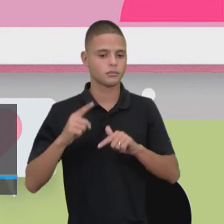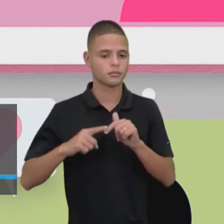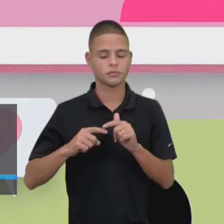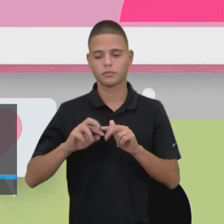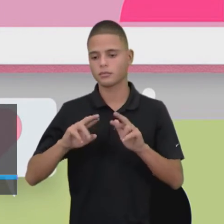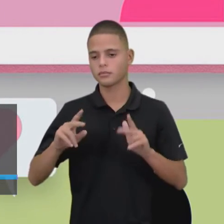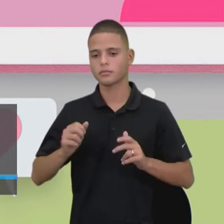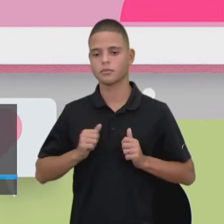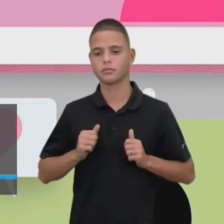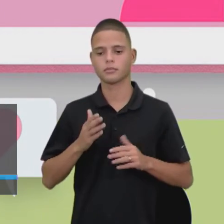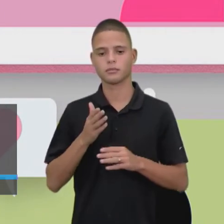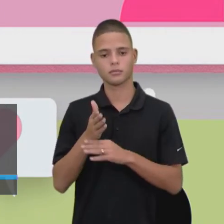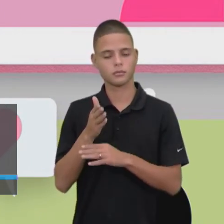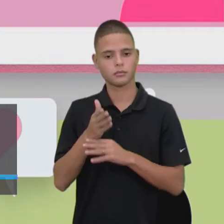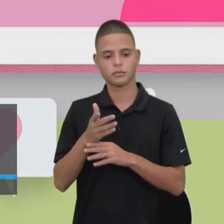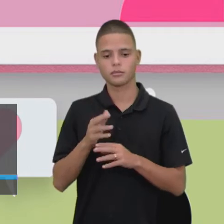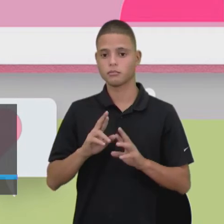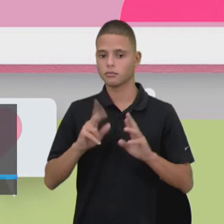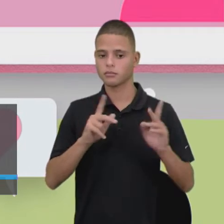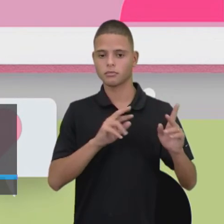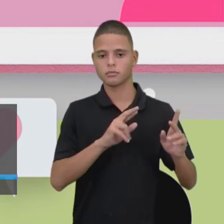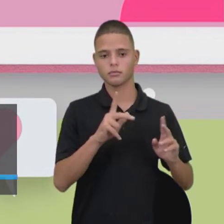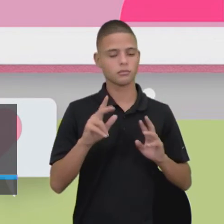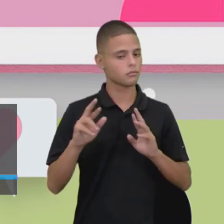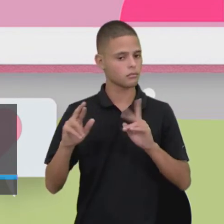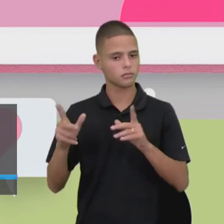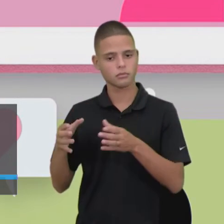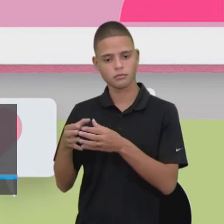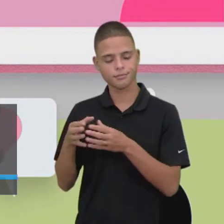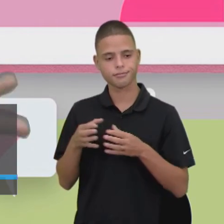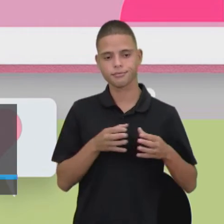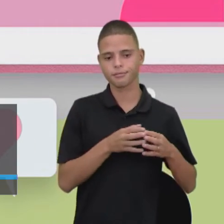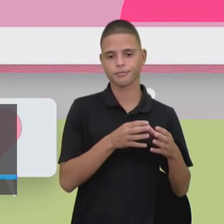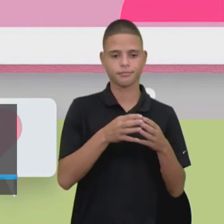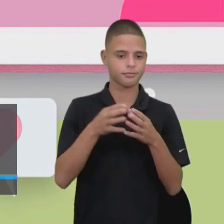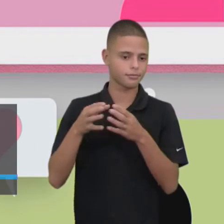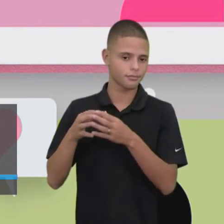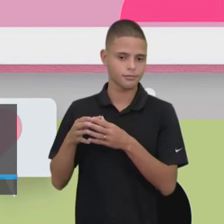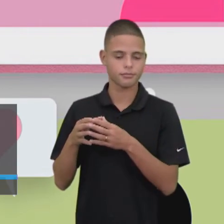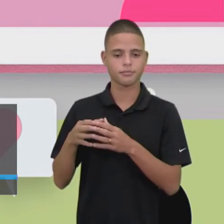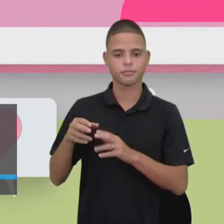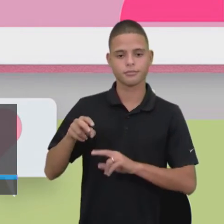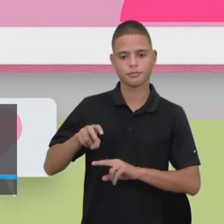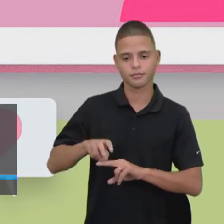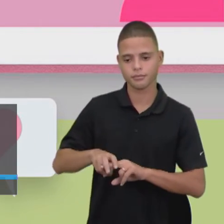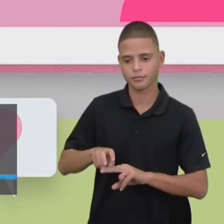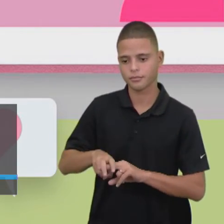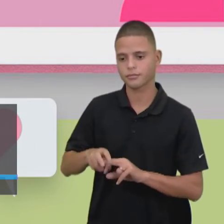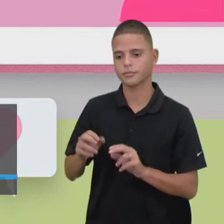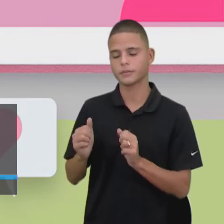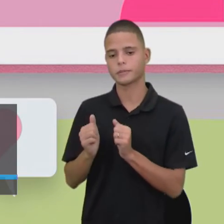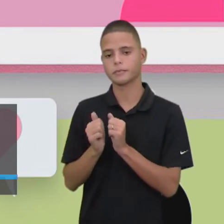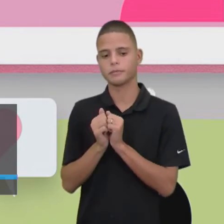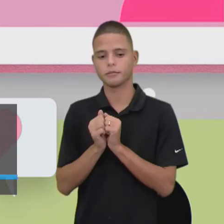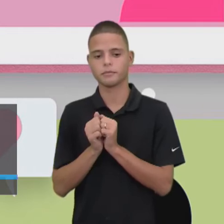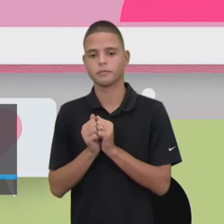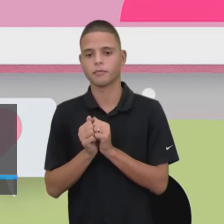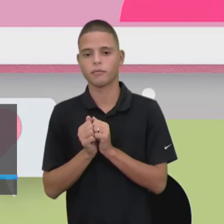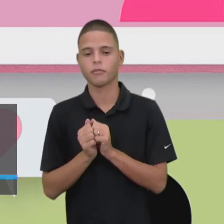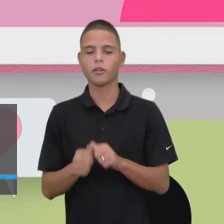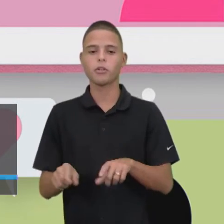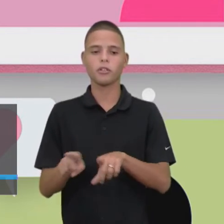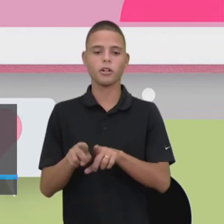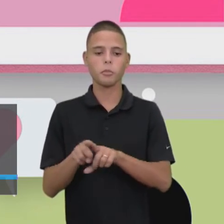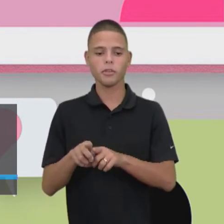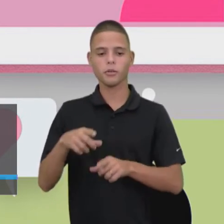publicitárias totalmente diferentes uma da outra, né? Um grupinho ali, outro grupo. Então, quando você sentar em coletividade ali em grupo e trocando